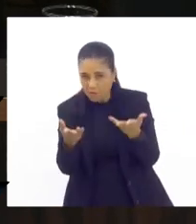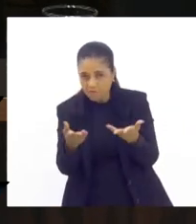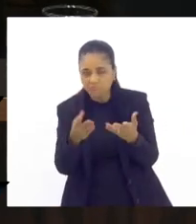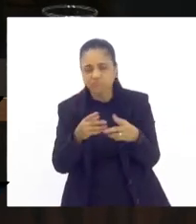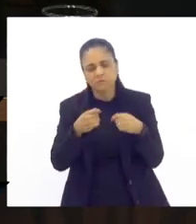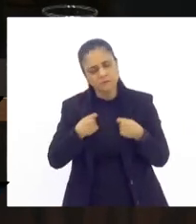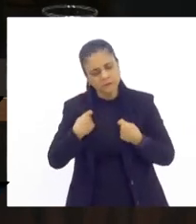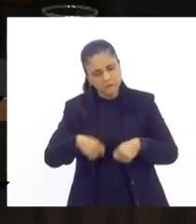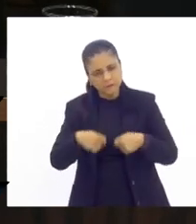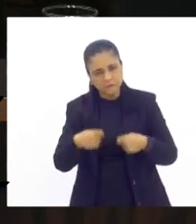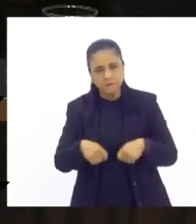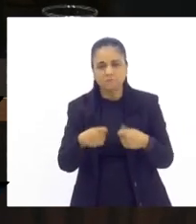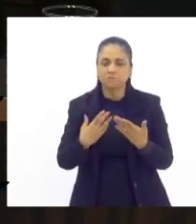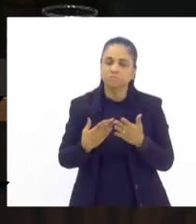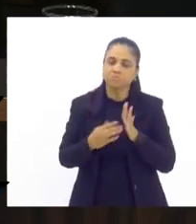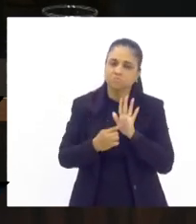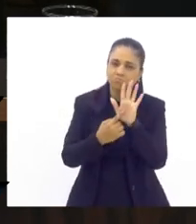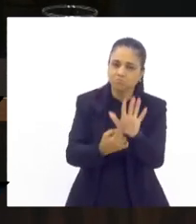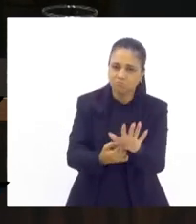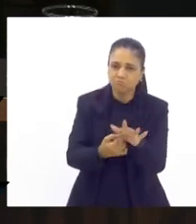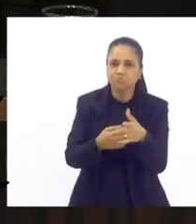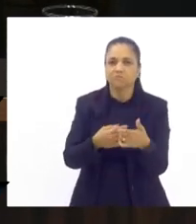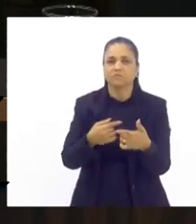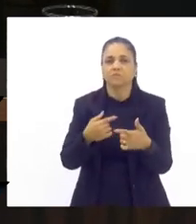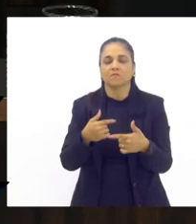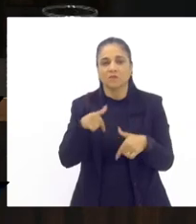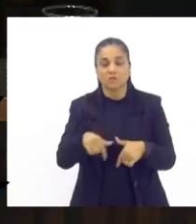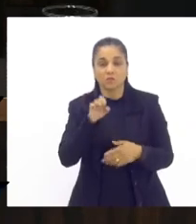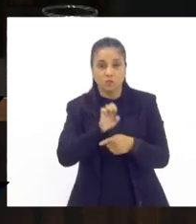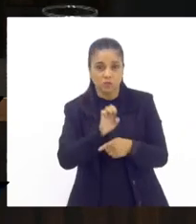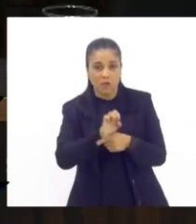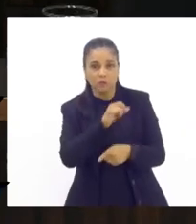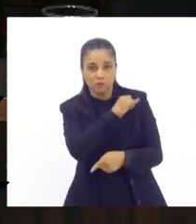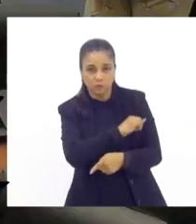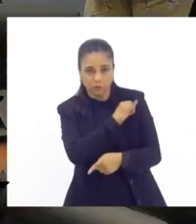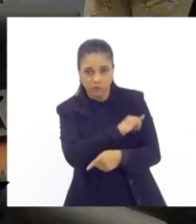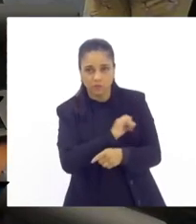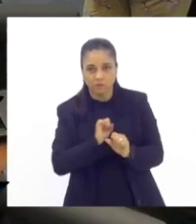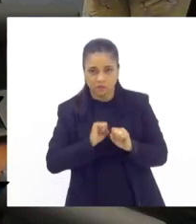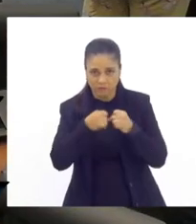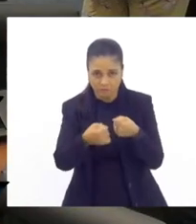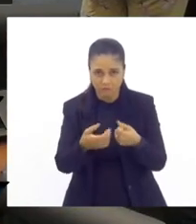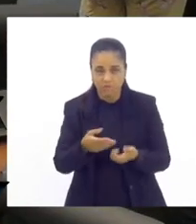pronto a servir nosso Estado. É isso aí, deputado. Não havendo mais quem queira discutir.